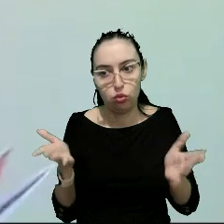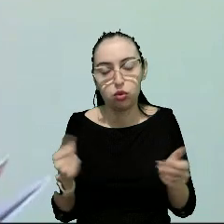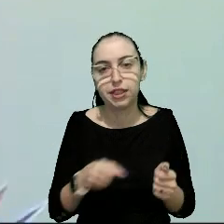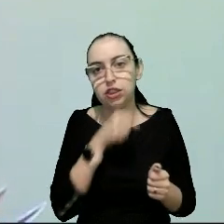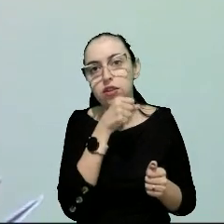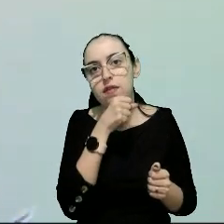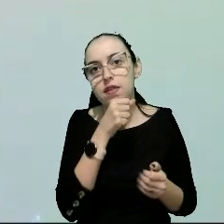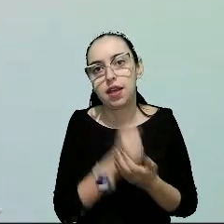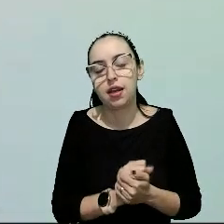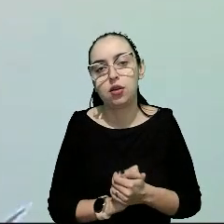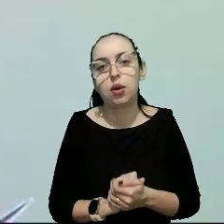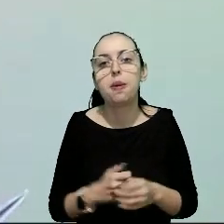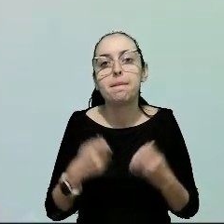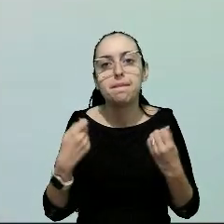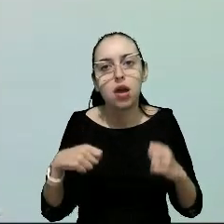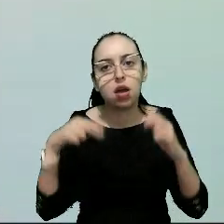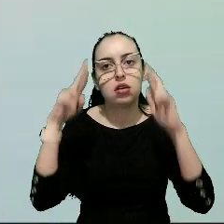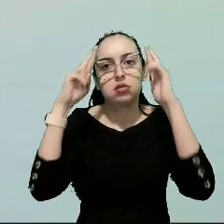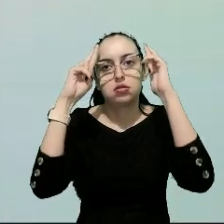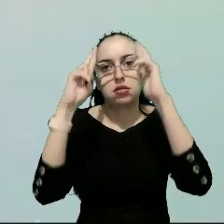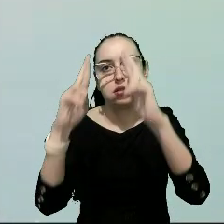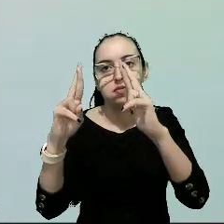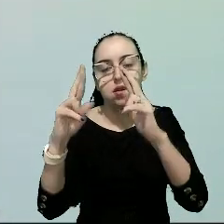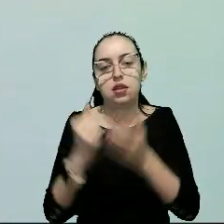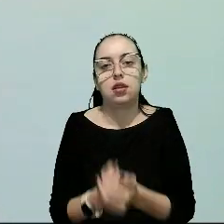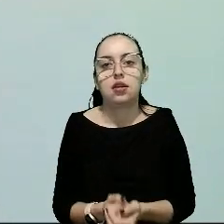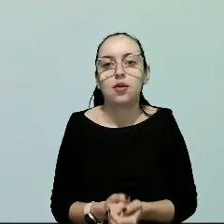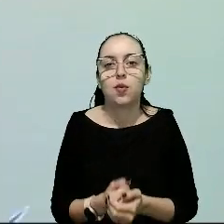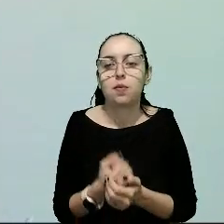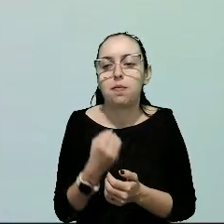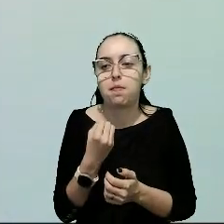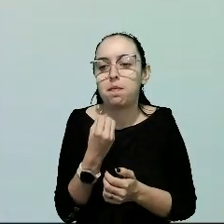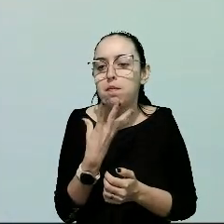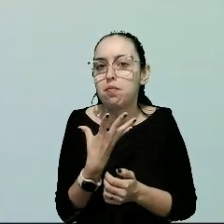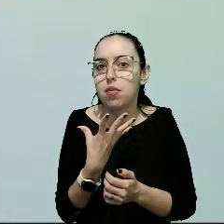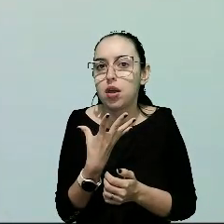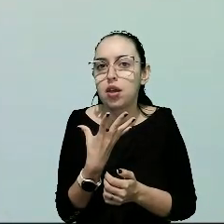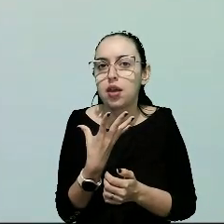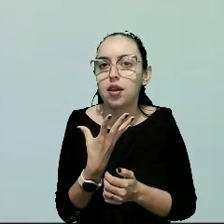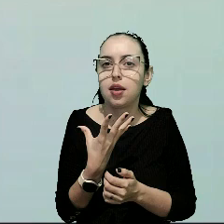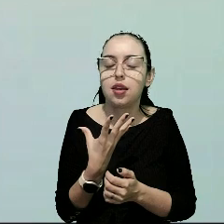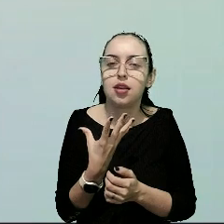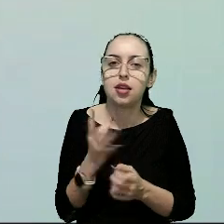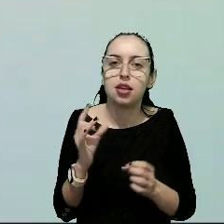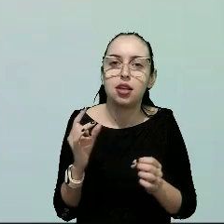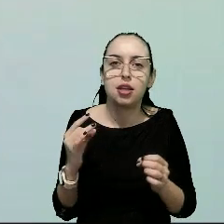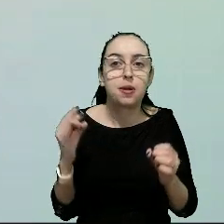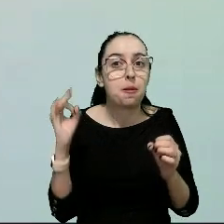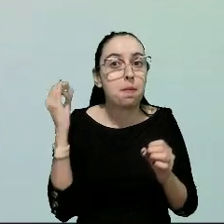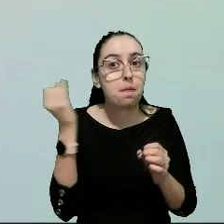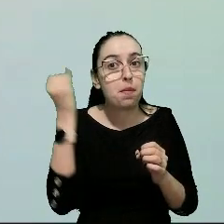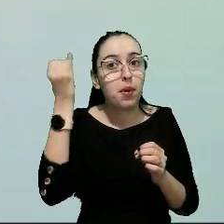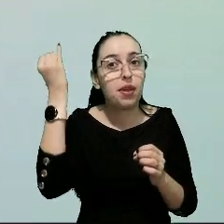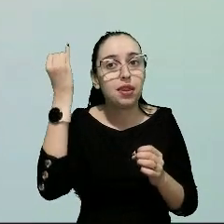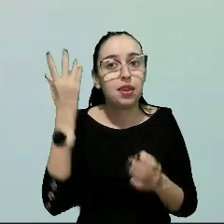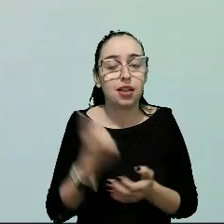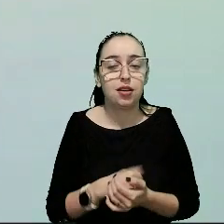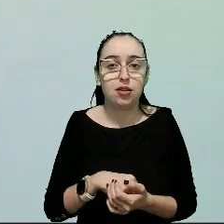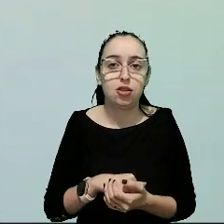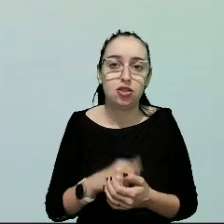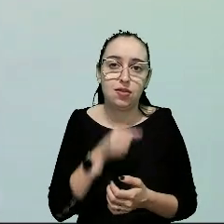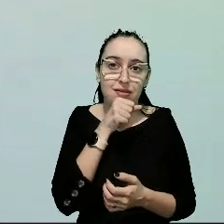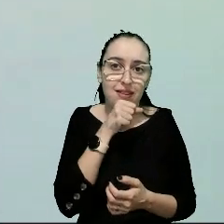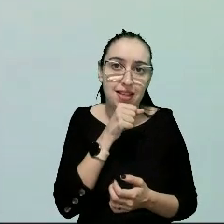é que nós podemos respeitar o bem mais precioso da velhice, que é